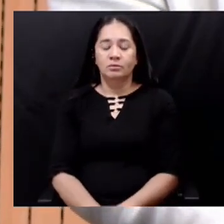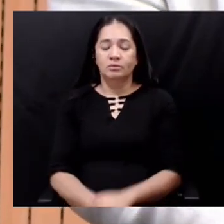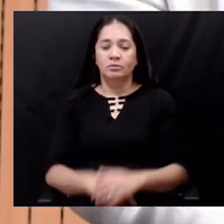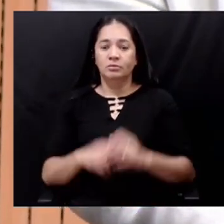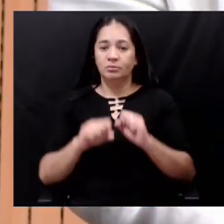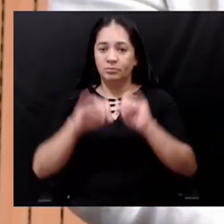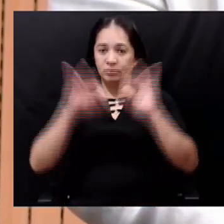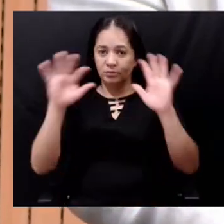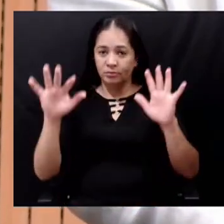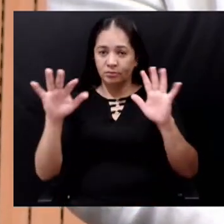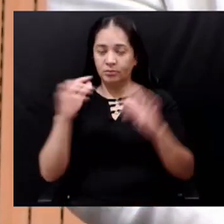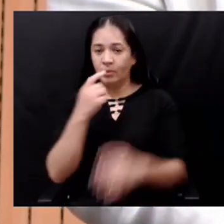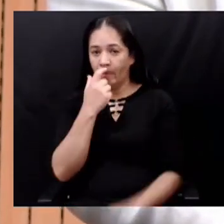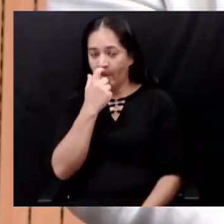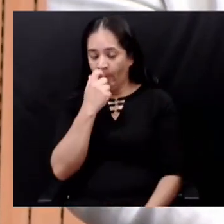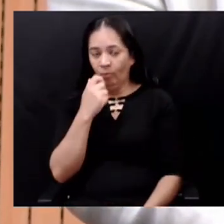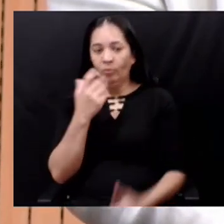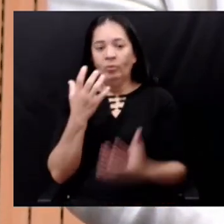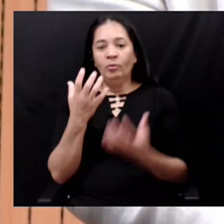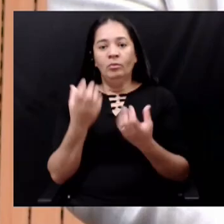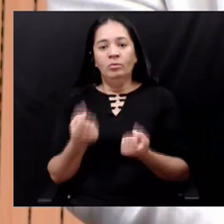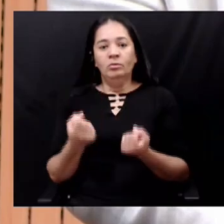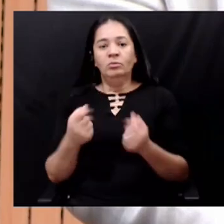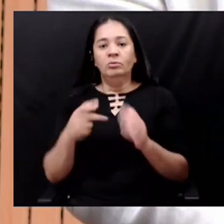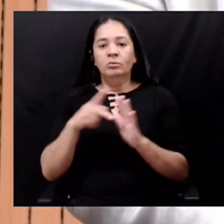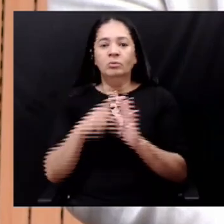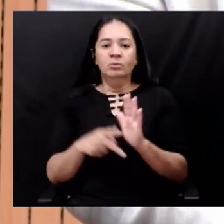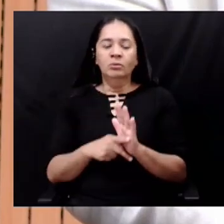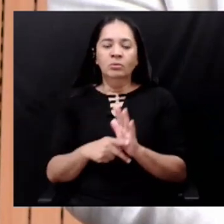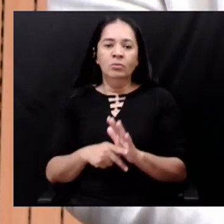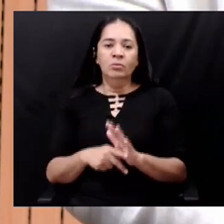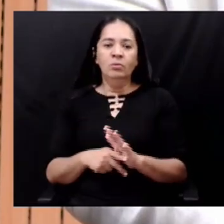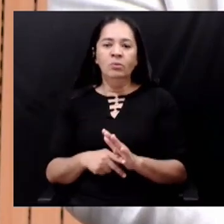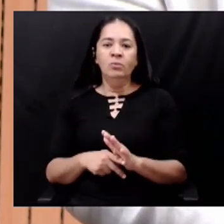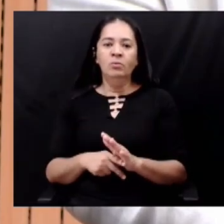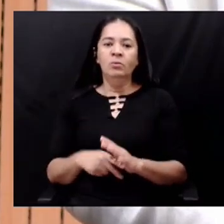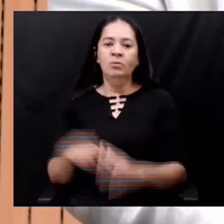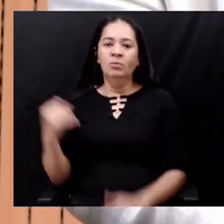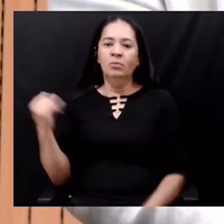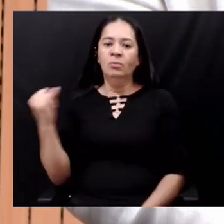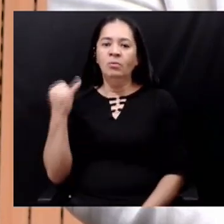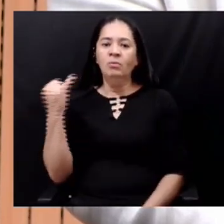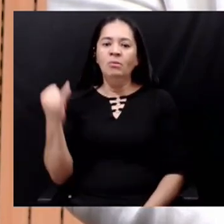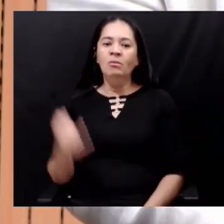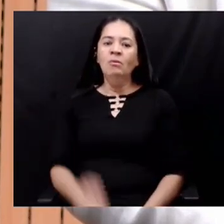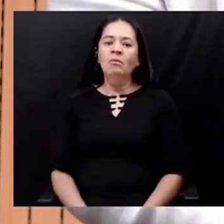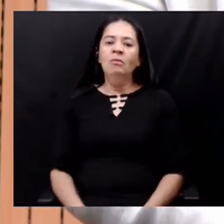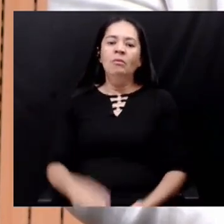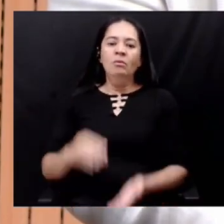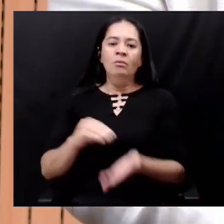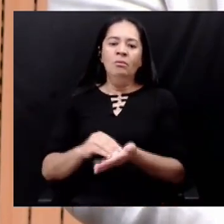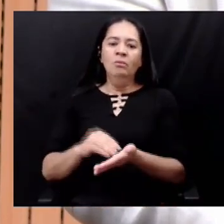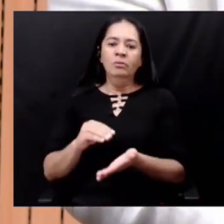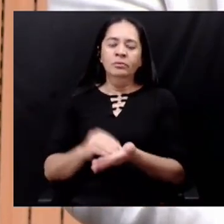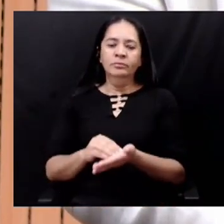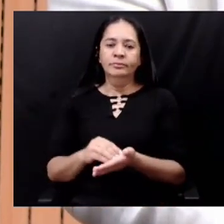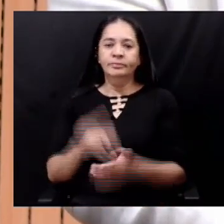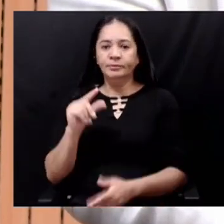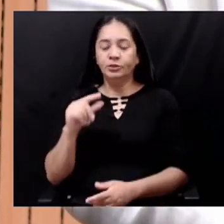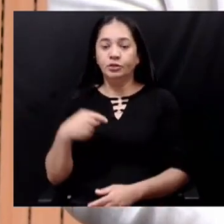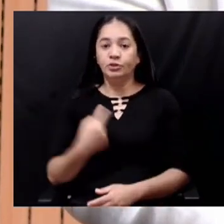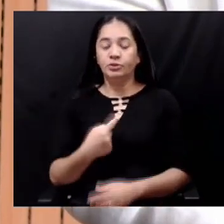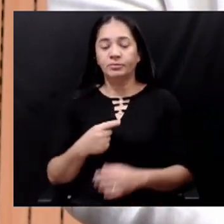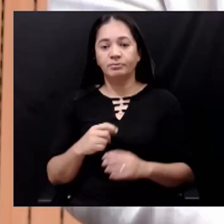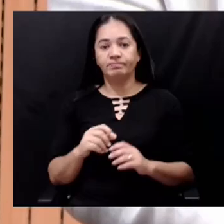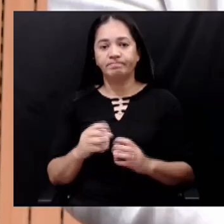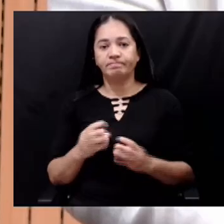fazer adesão ao programa, que é um programa tão importante, né? Acho que está faltando um pouco da gente também compartilhar